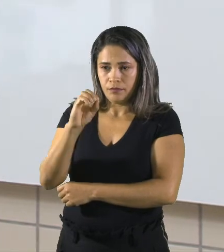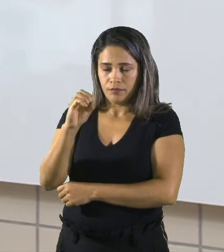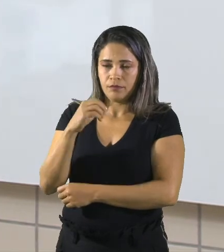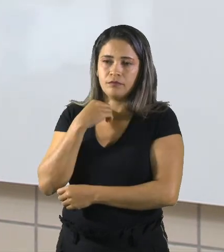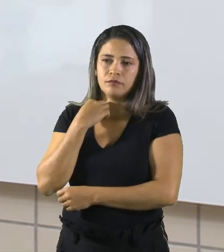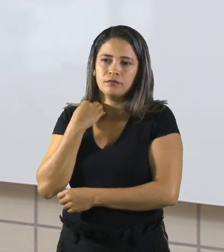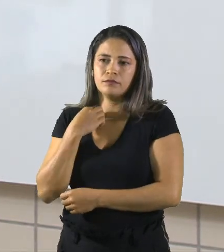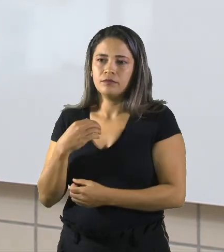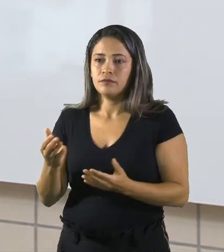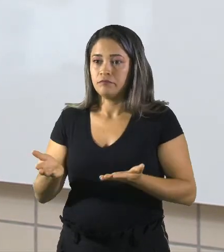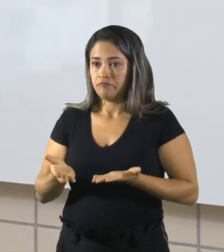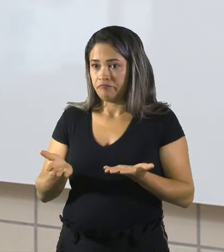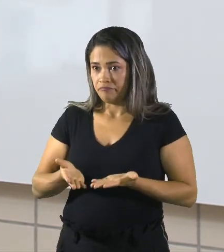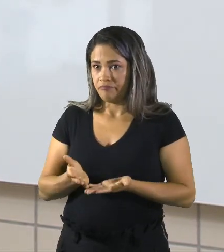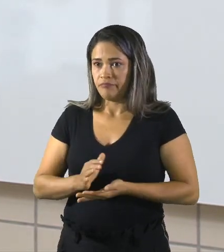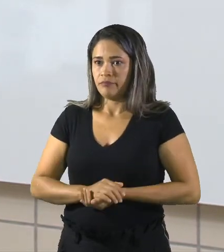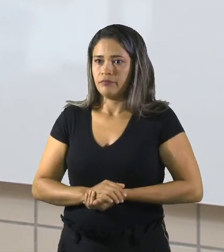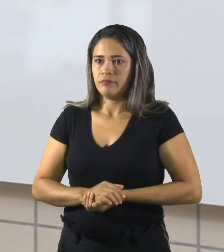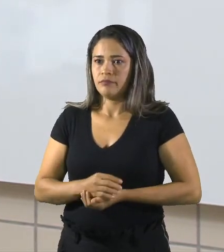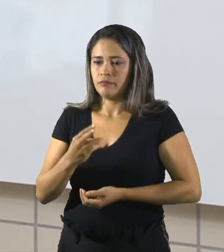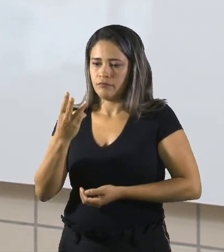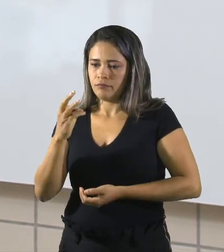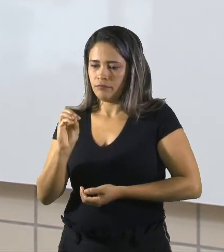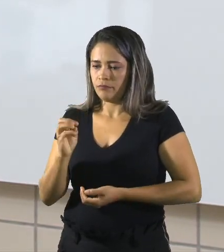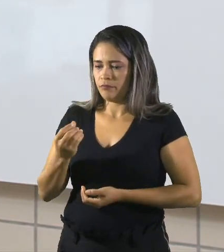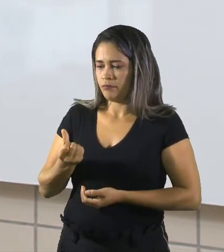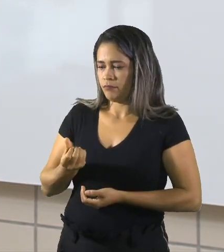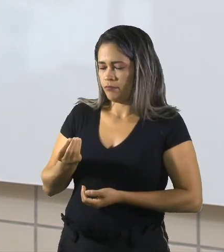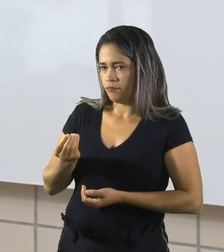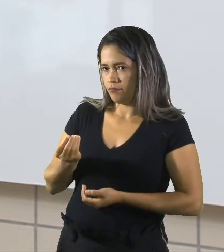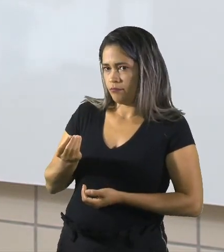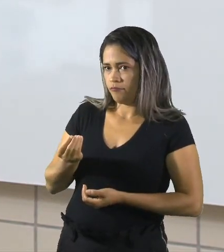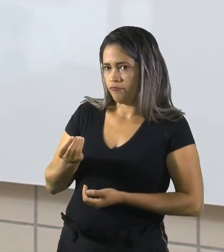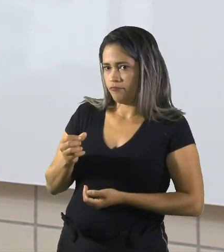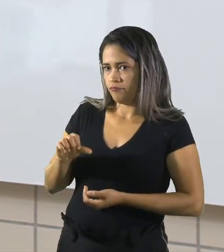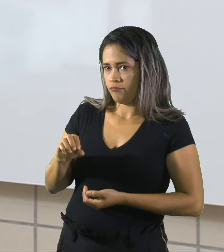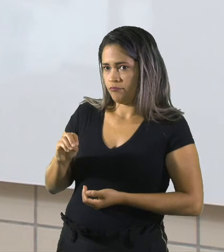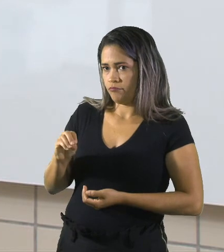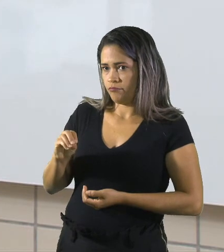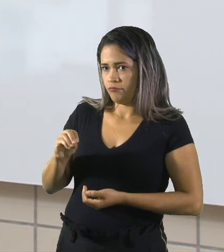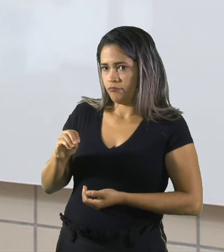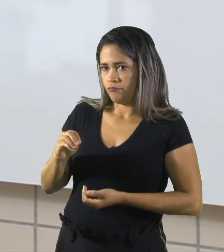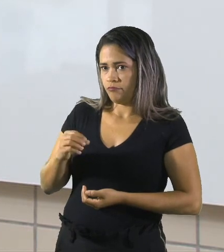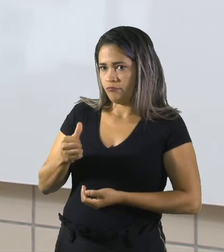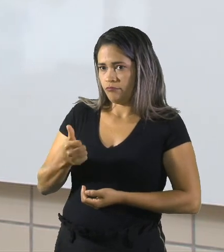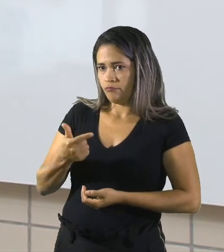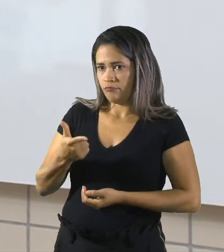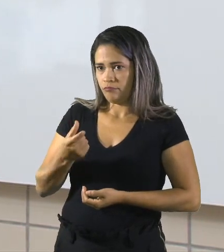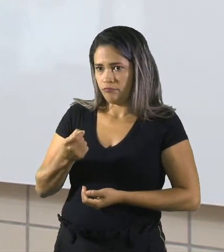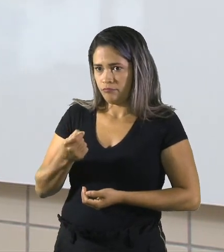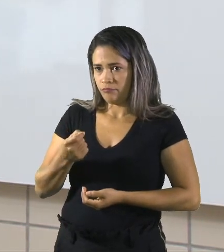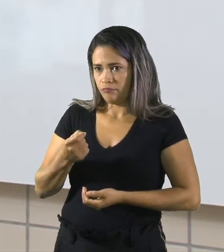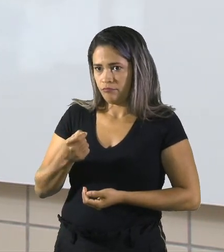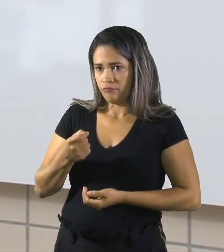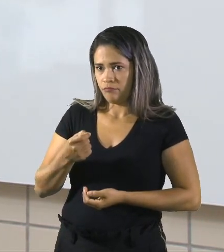Agora, olhando por esse lado, eu tenho 30, 60, 90, 120,